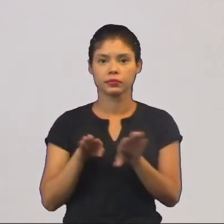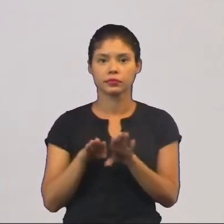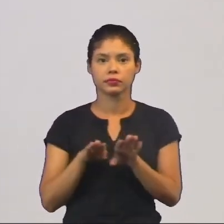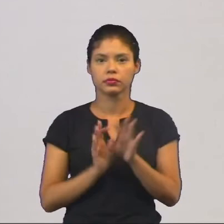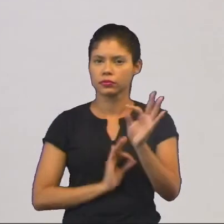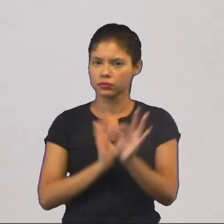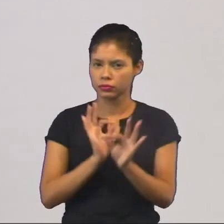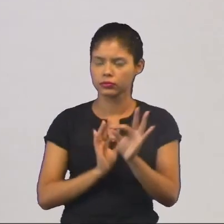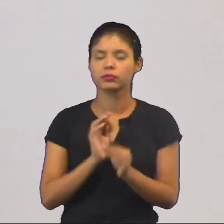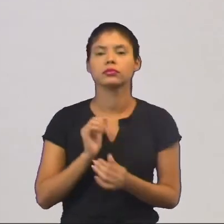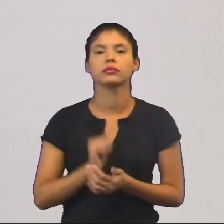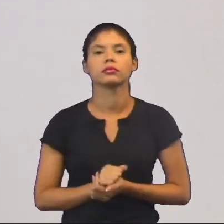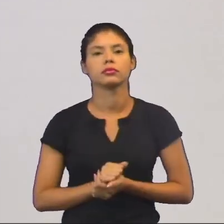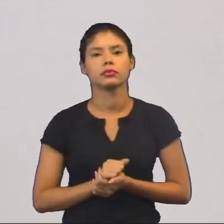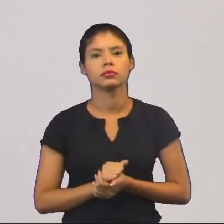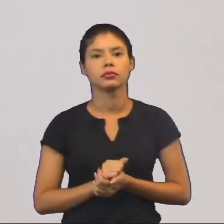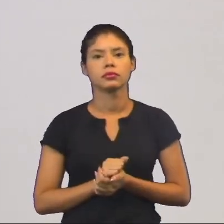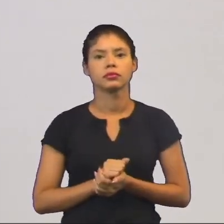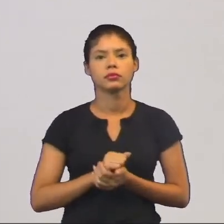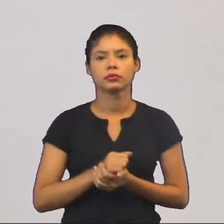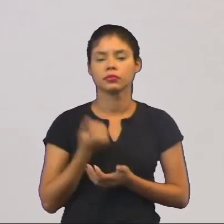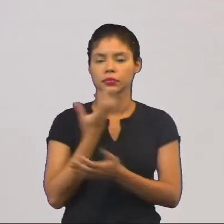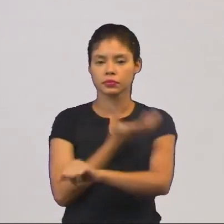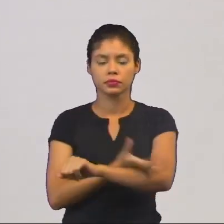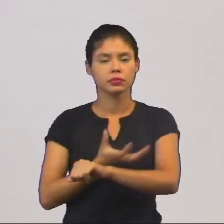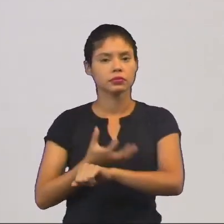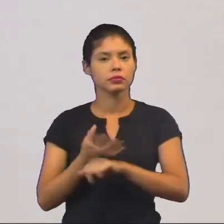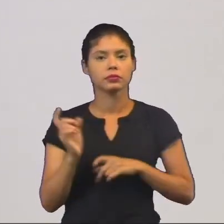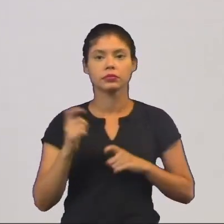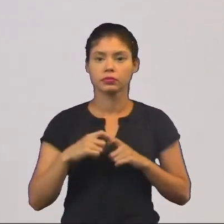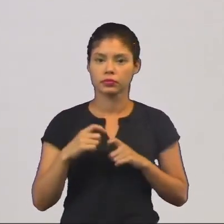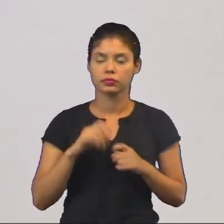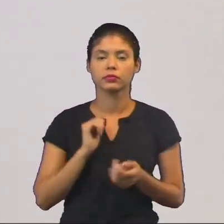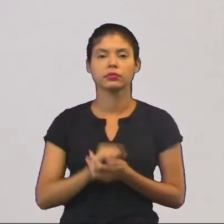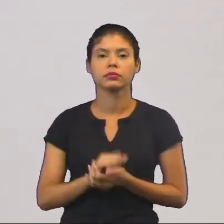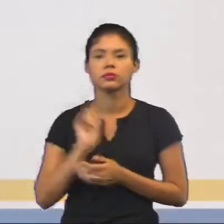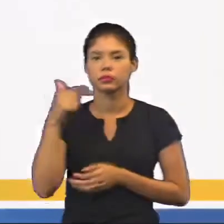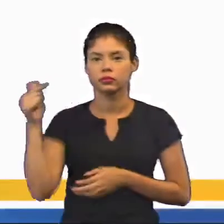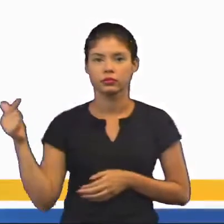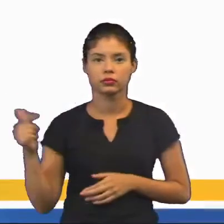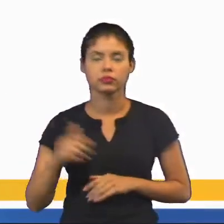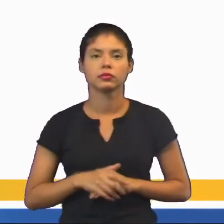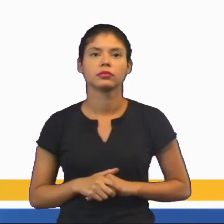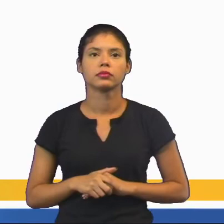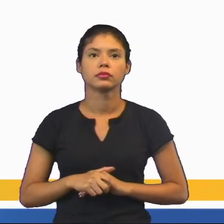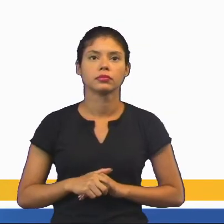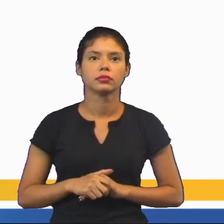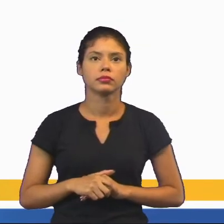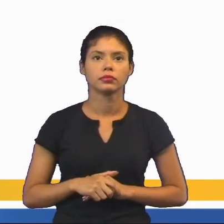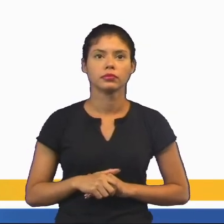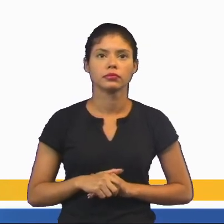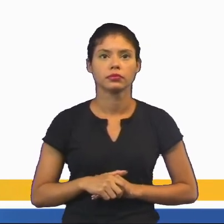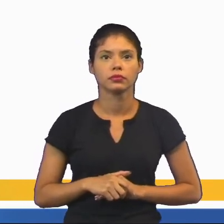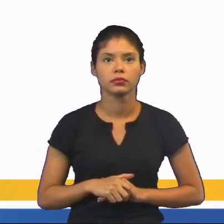de especiarias, né? De ervas, de plantas medicinais e outros.